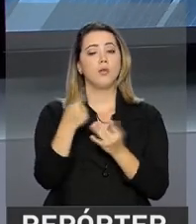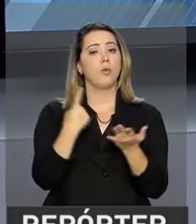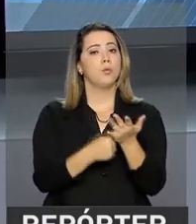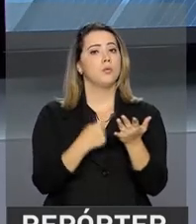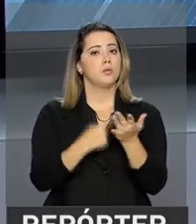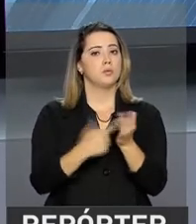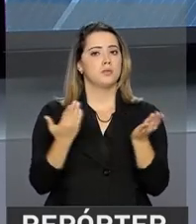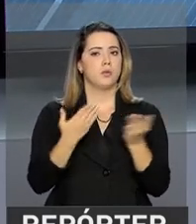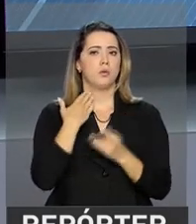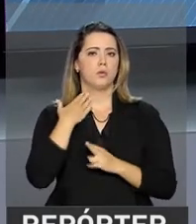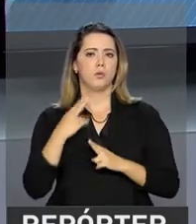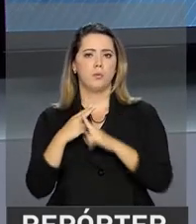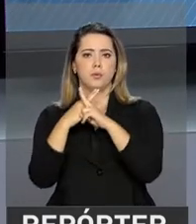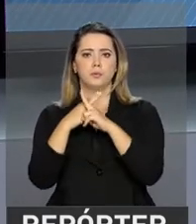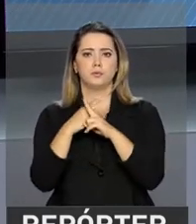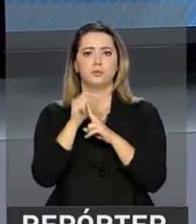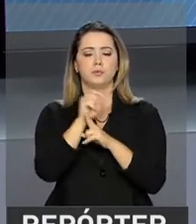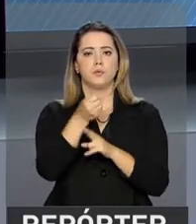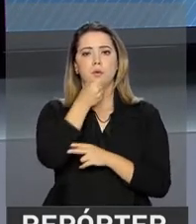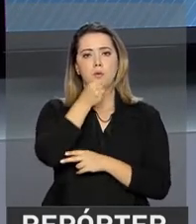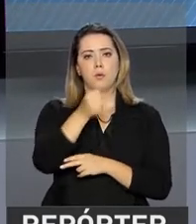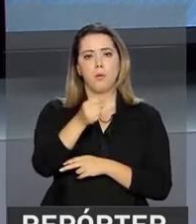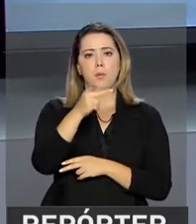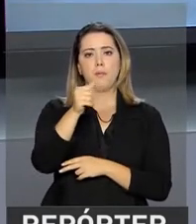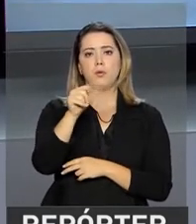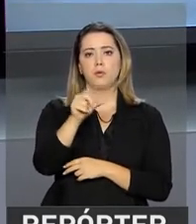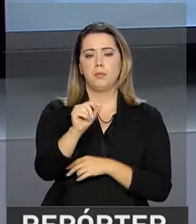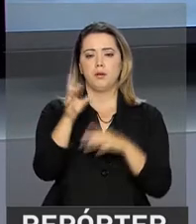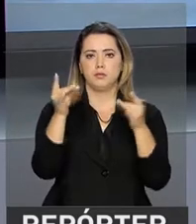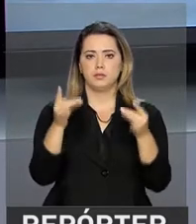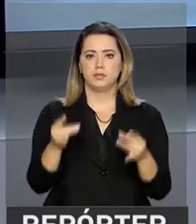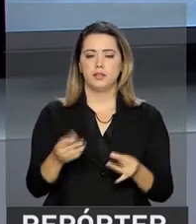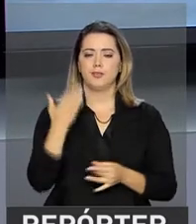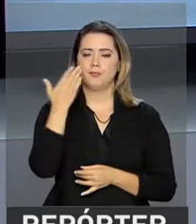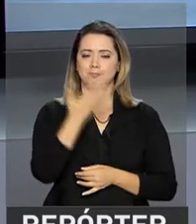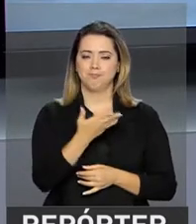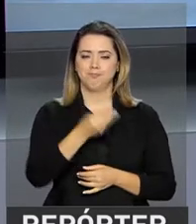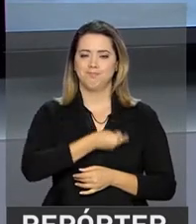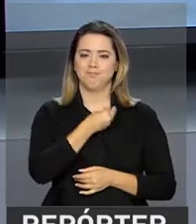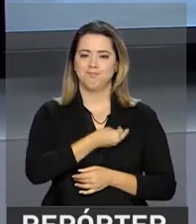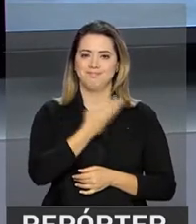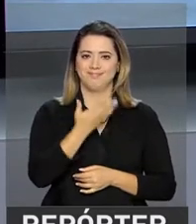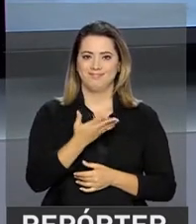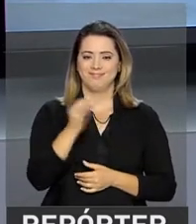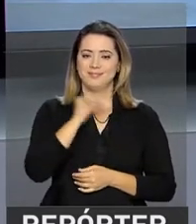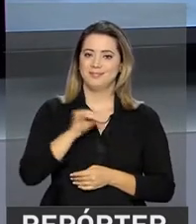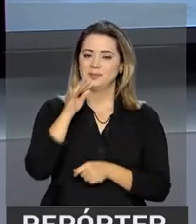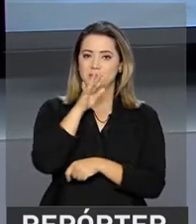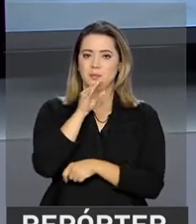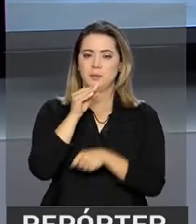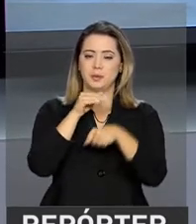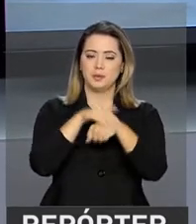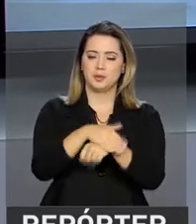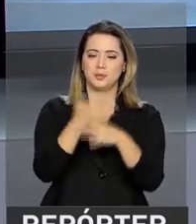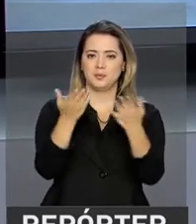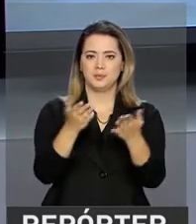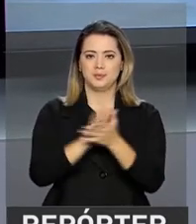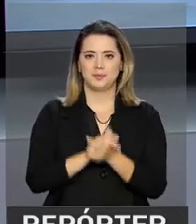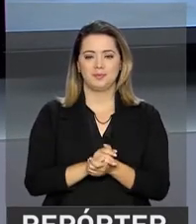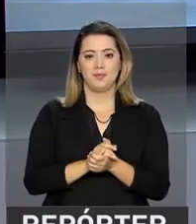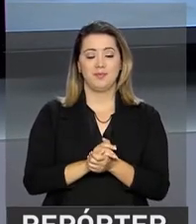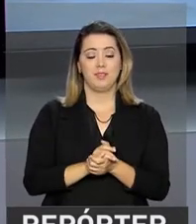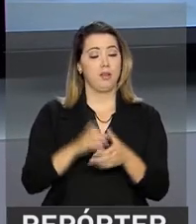com a caixa econômica federal o repórter paulo la sálvia tem os detalhes ao vivo pra gente foi paulo boa noite pra você